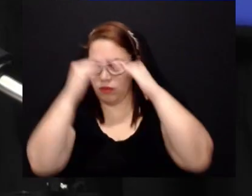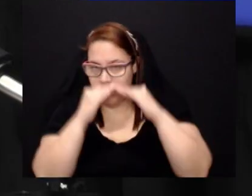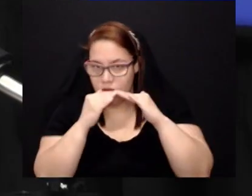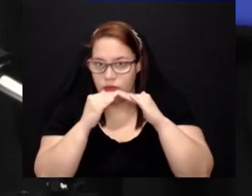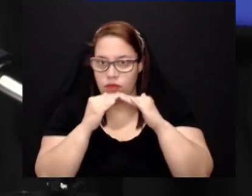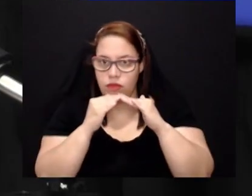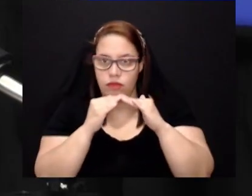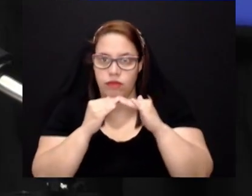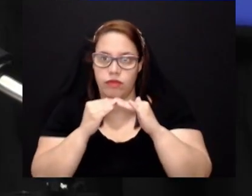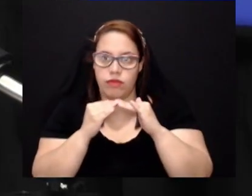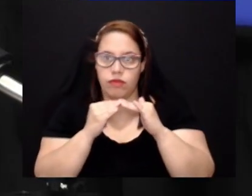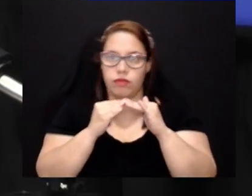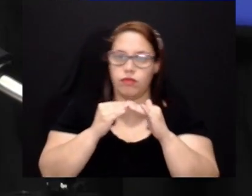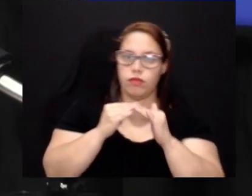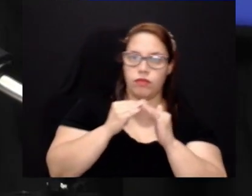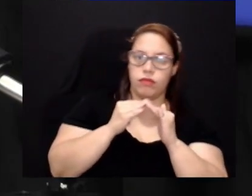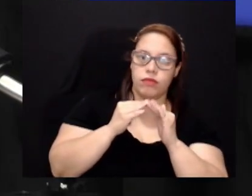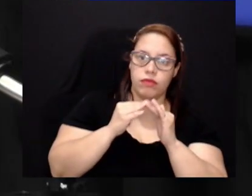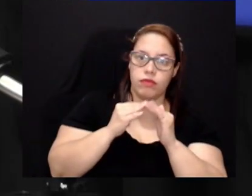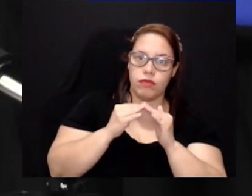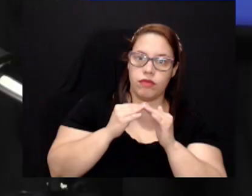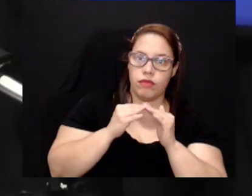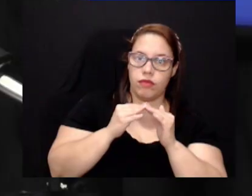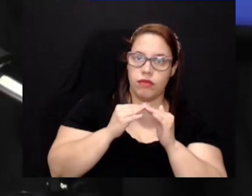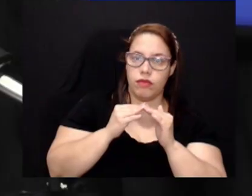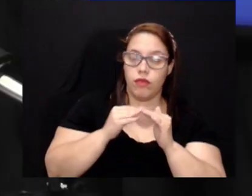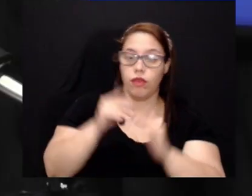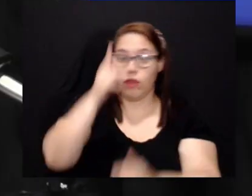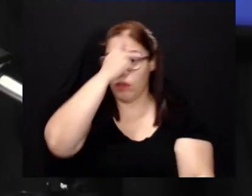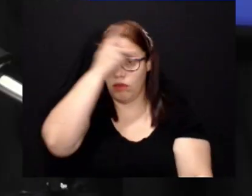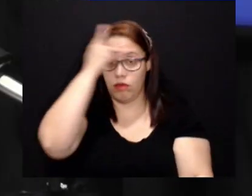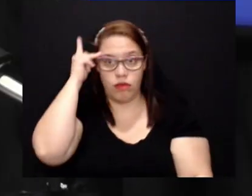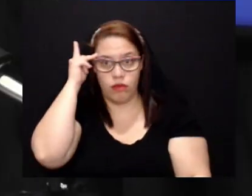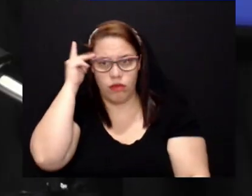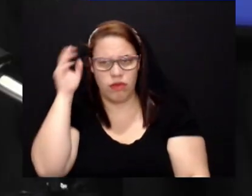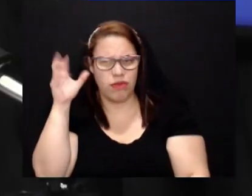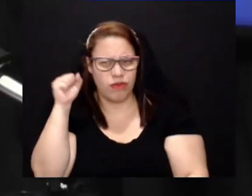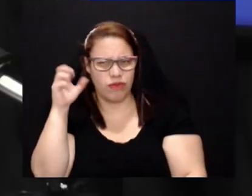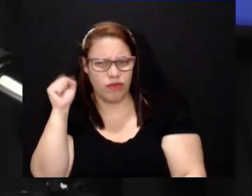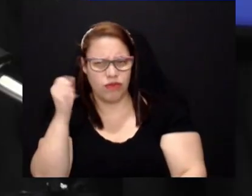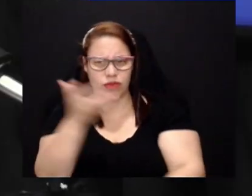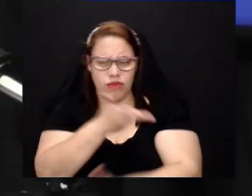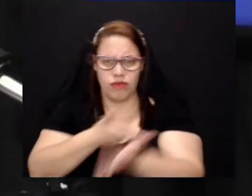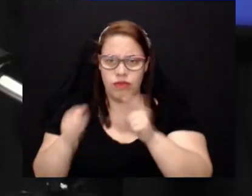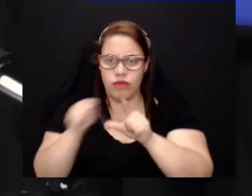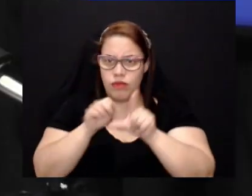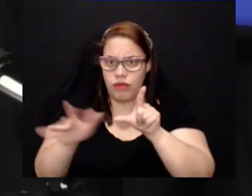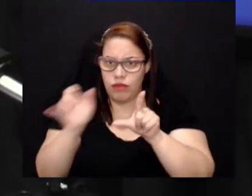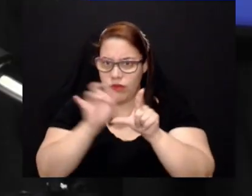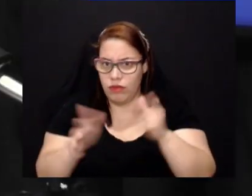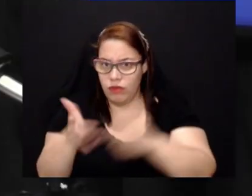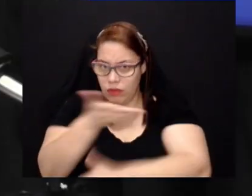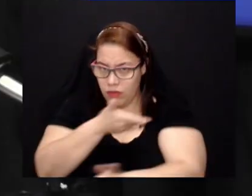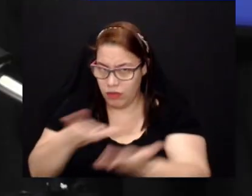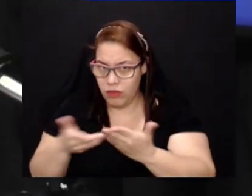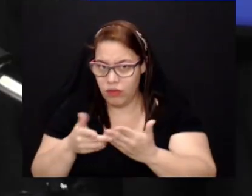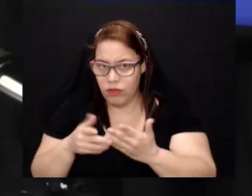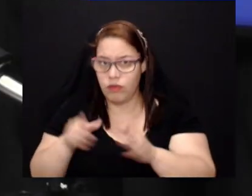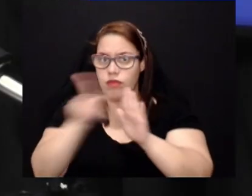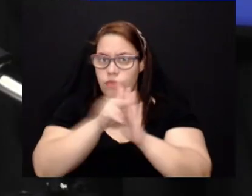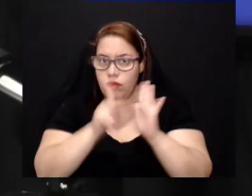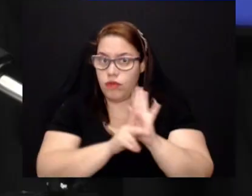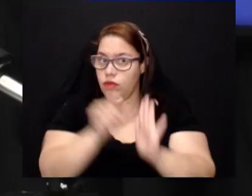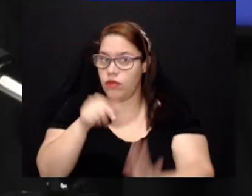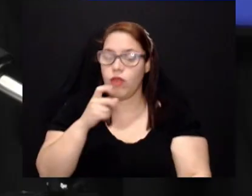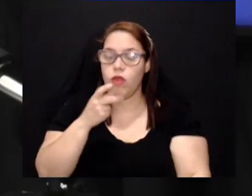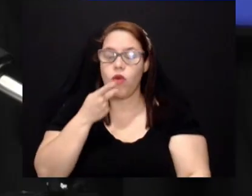nos acompanha, cada pessoa que nos escuta, que compartilha e se envolve com esse projeto aqui, o Vozes Negras